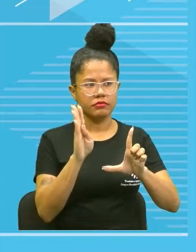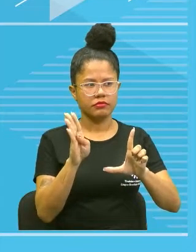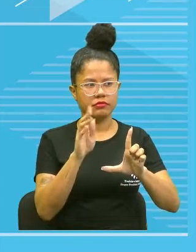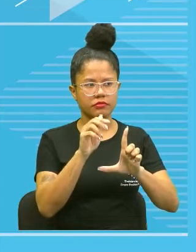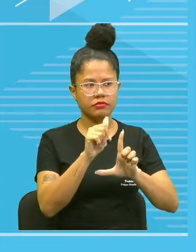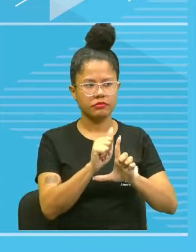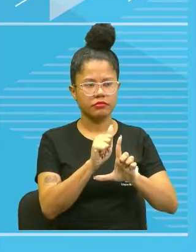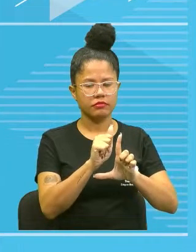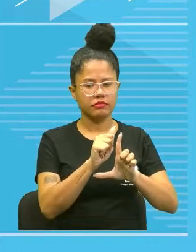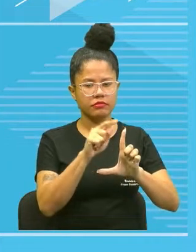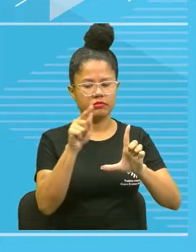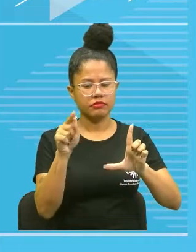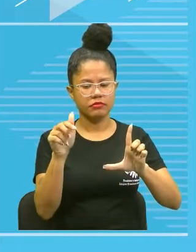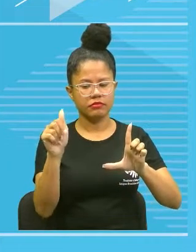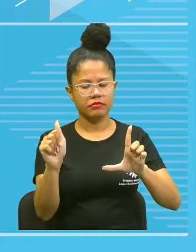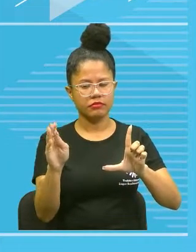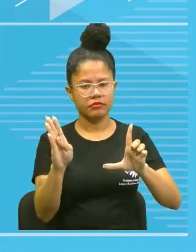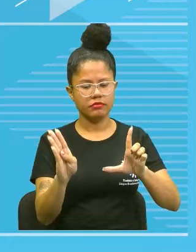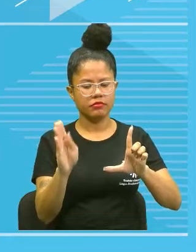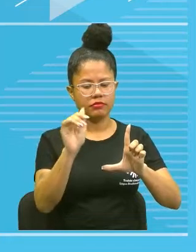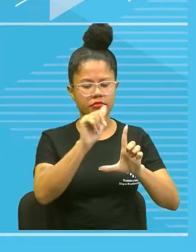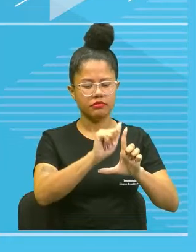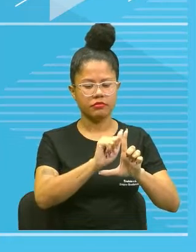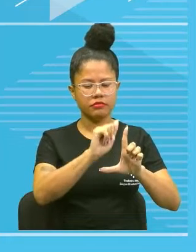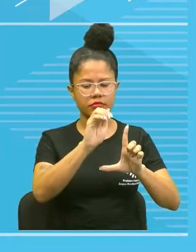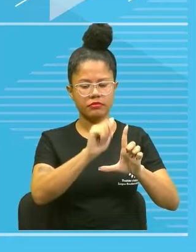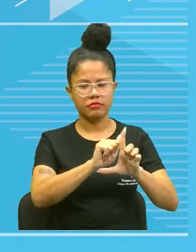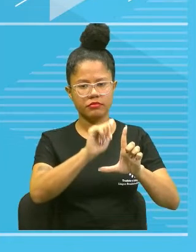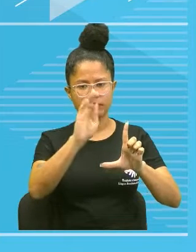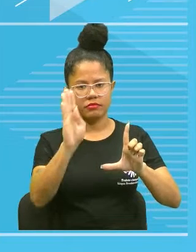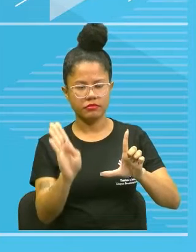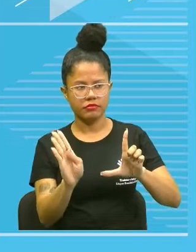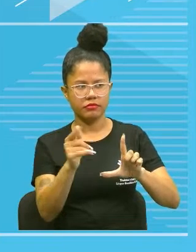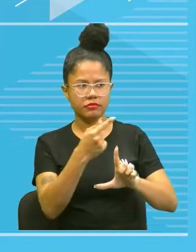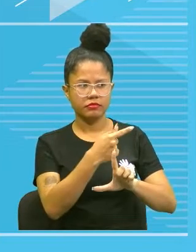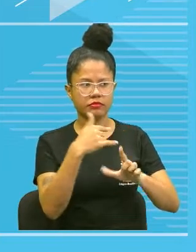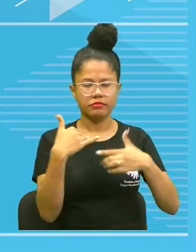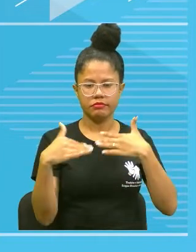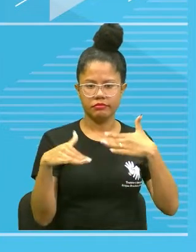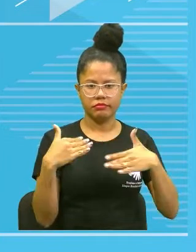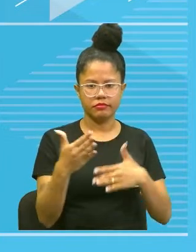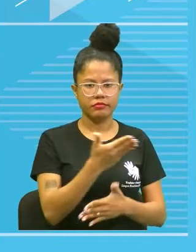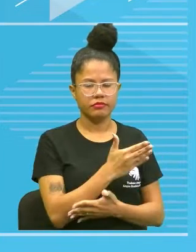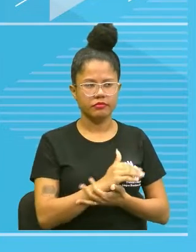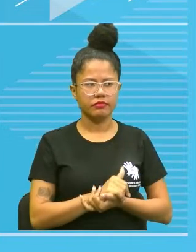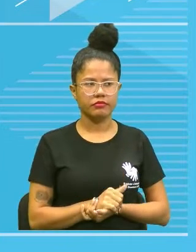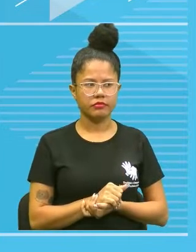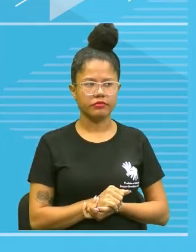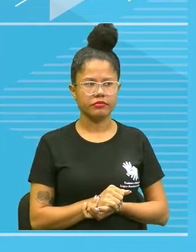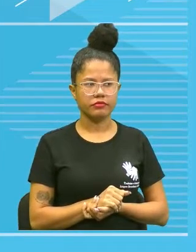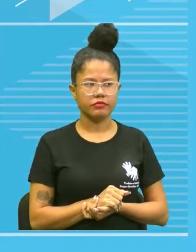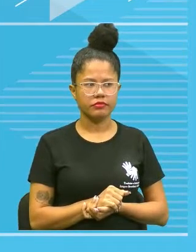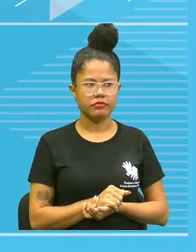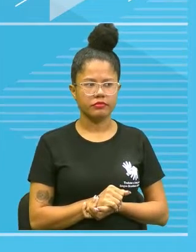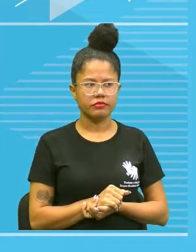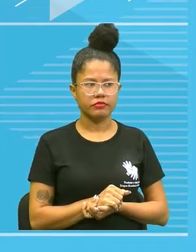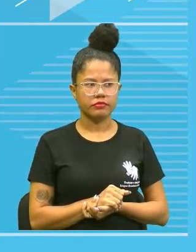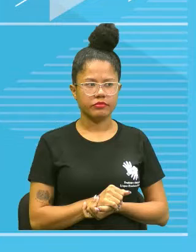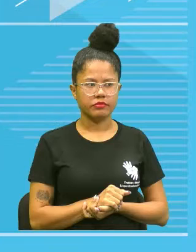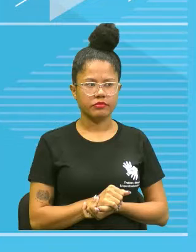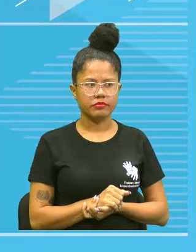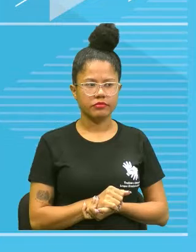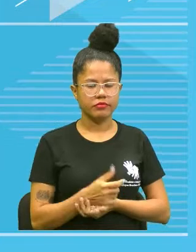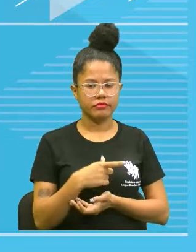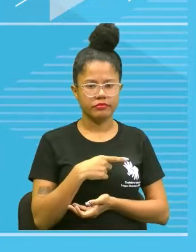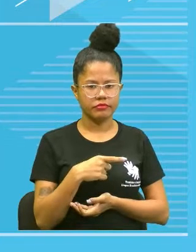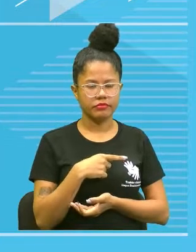ter? Você vai ter que esse movimento aqui, ó, esse movimento vai gerar um